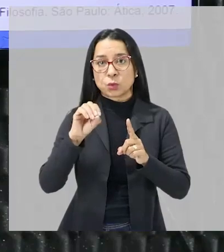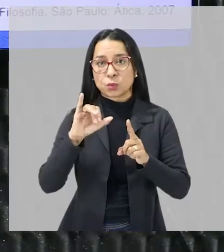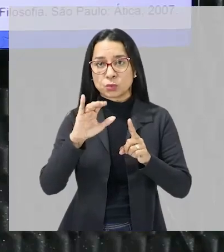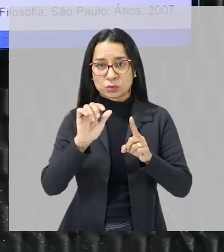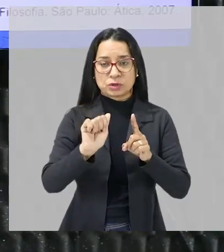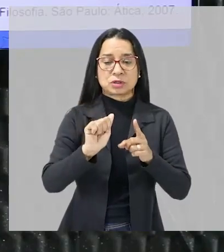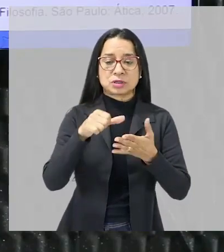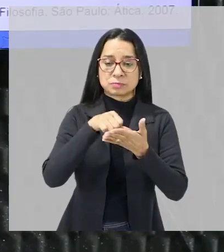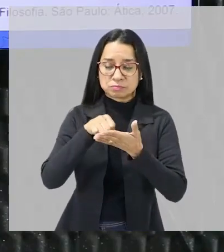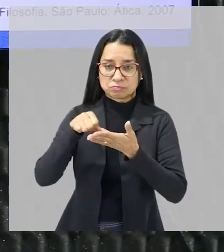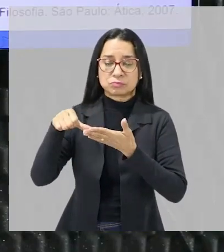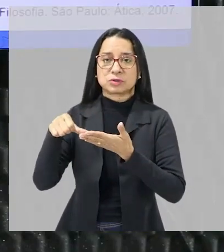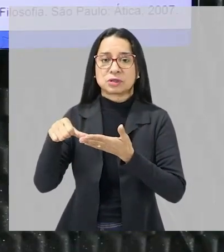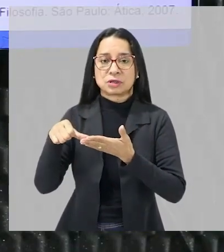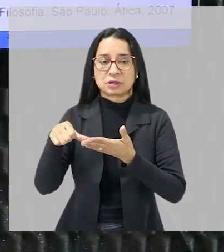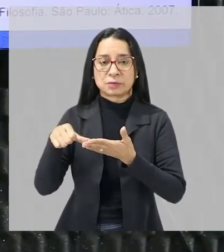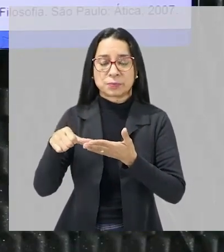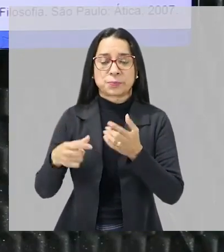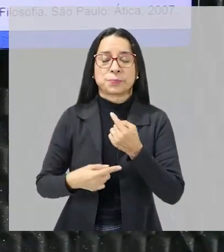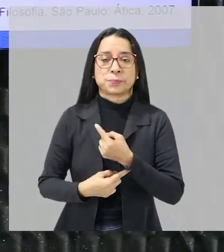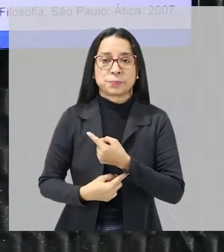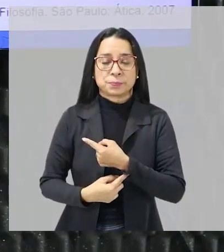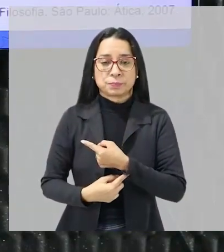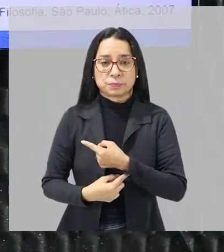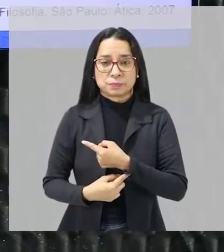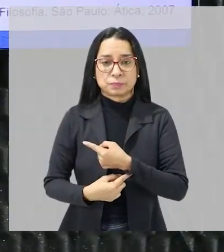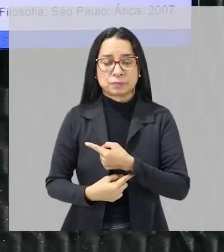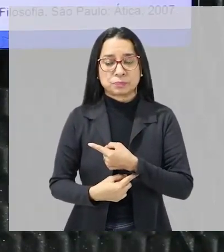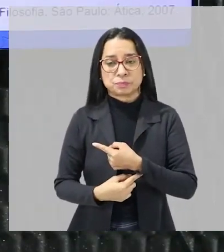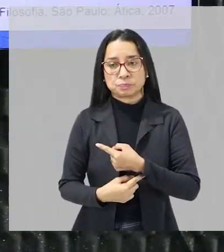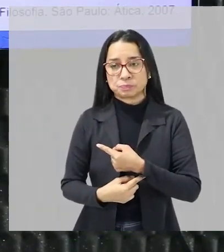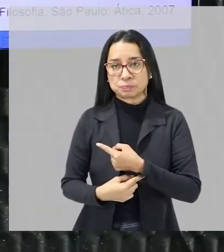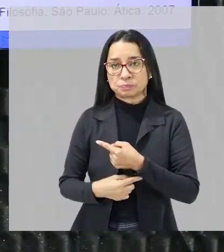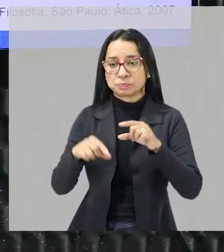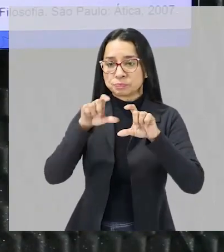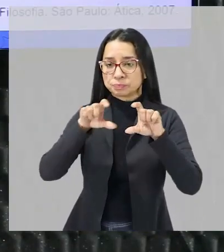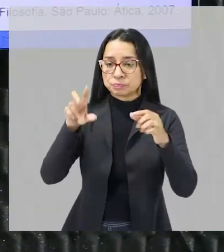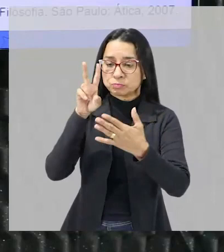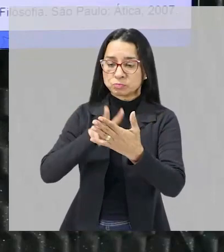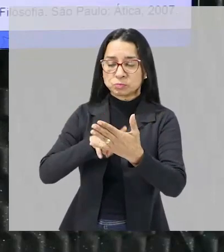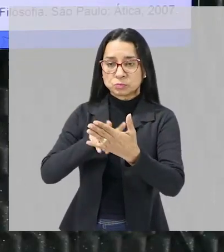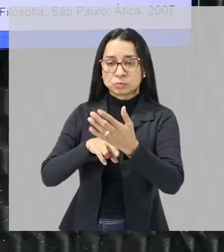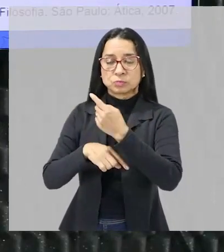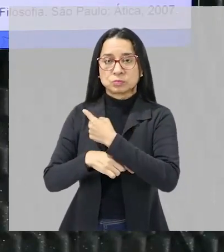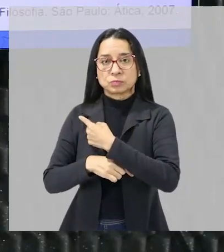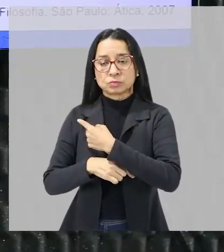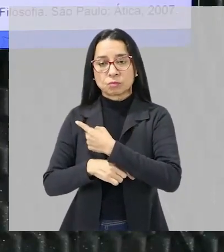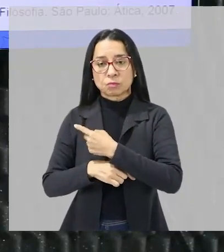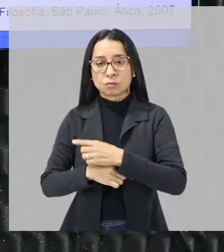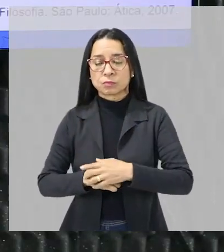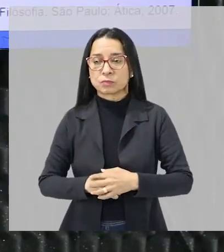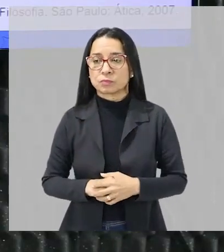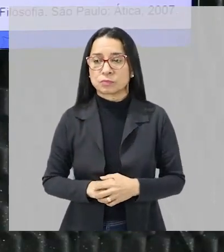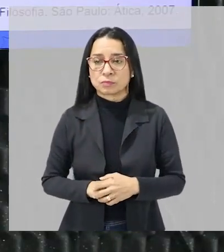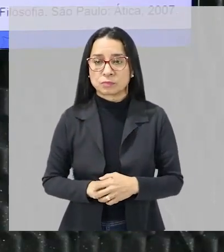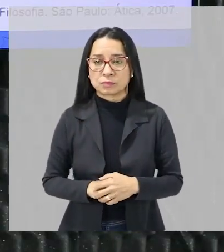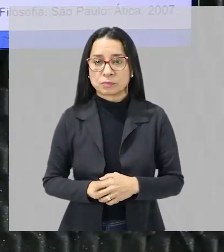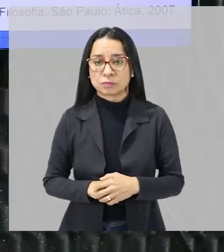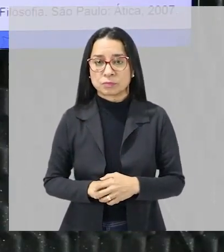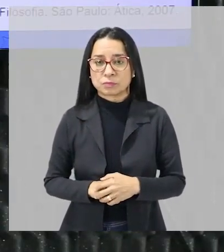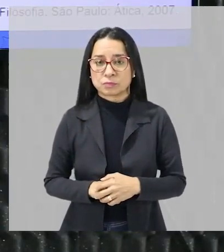dando de cara o possível tema da questão, que é a ideologia. Uma ideologia não nasce do nada, nem repousa no